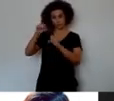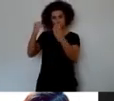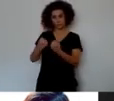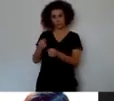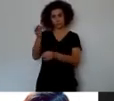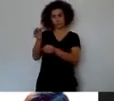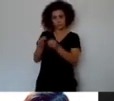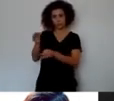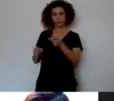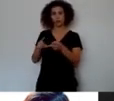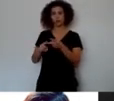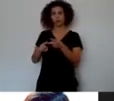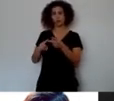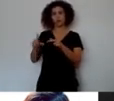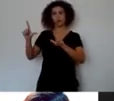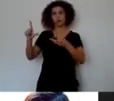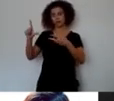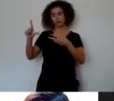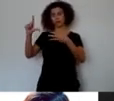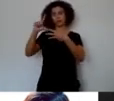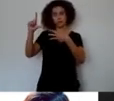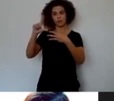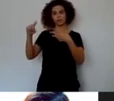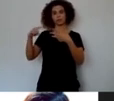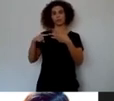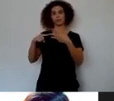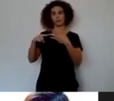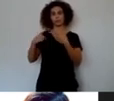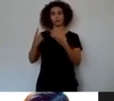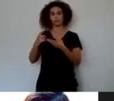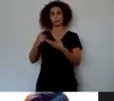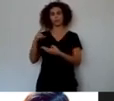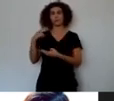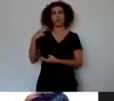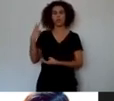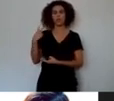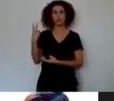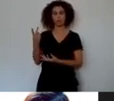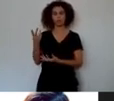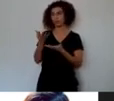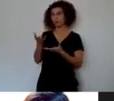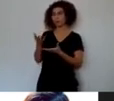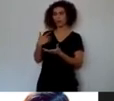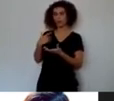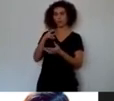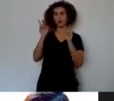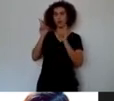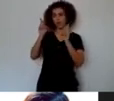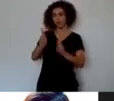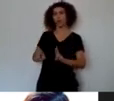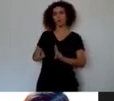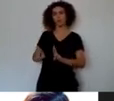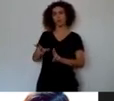judiciário, no legislativo, na Câmara dos Vereadores. Cadê? Nós queremos nos ver também nesses